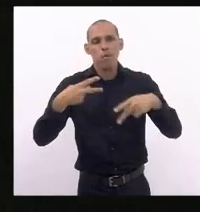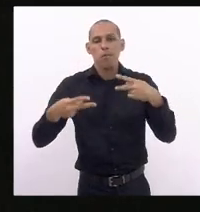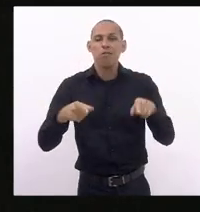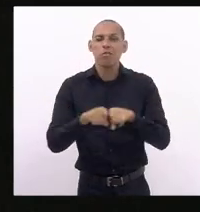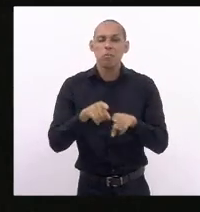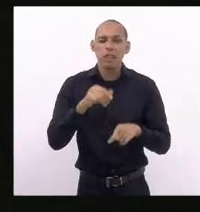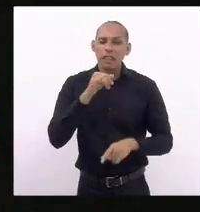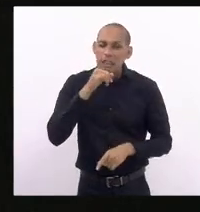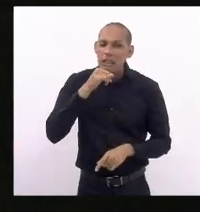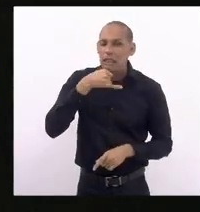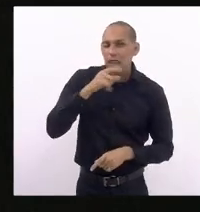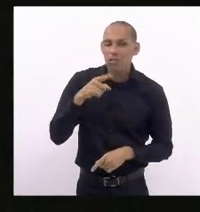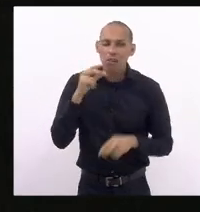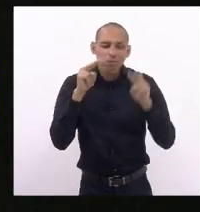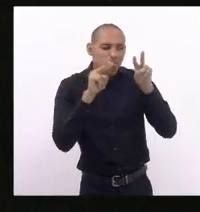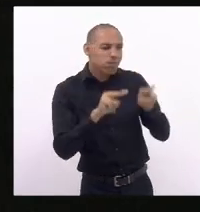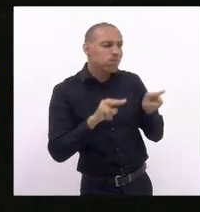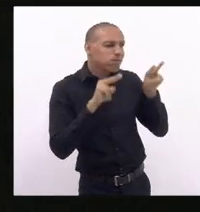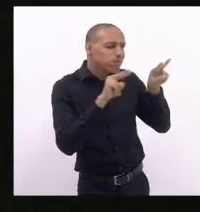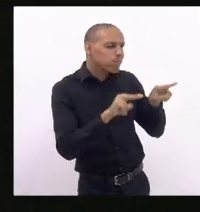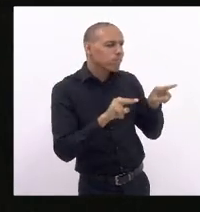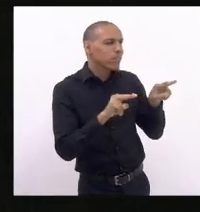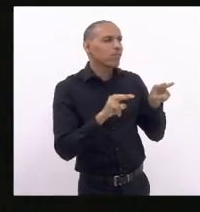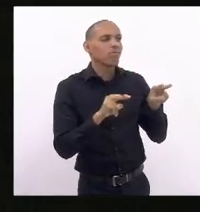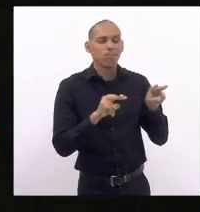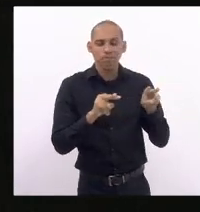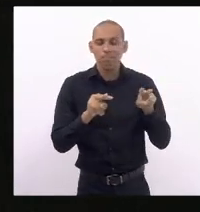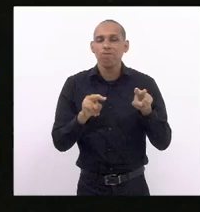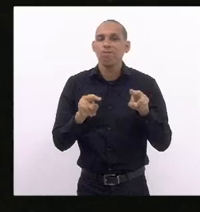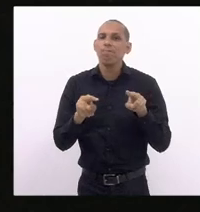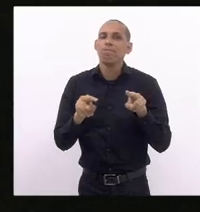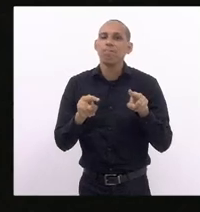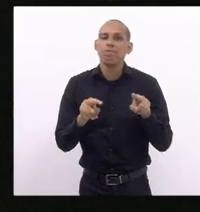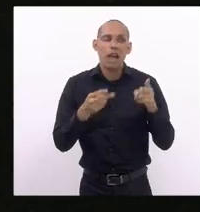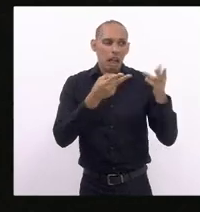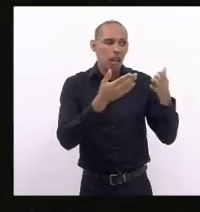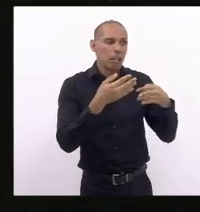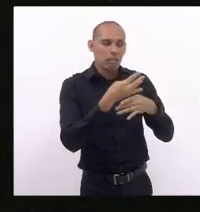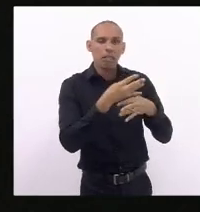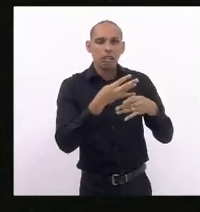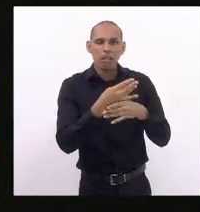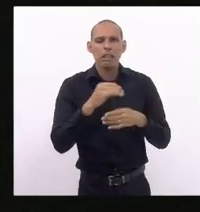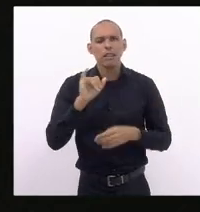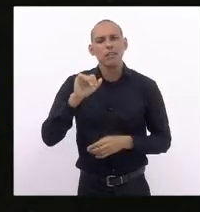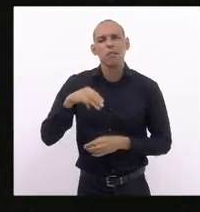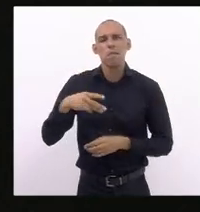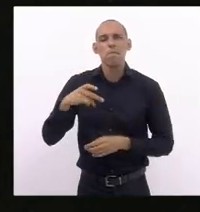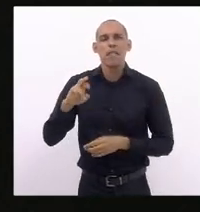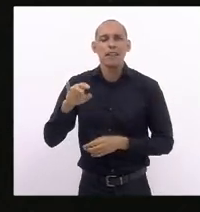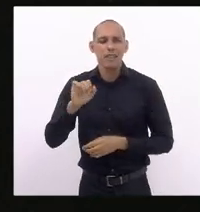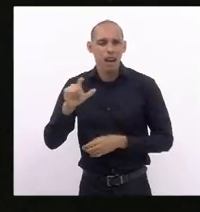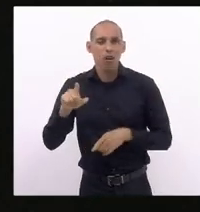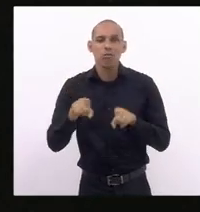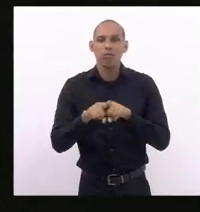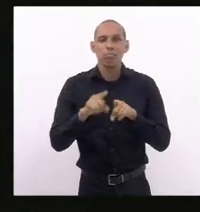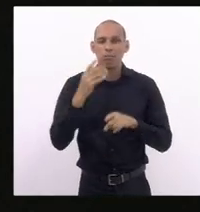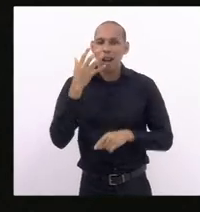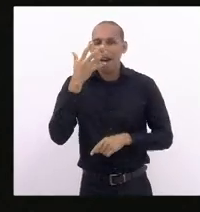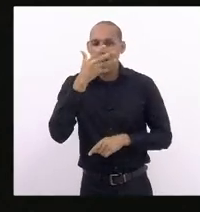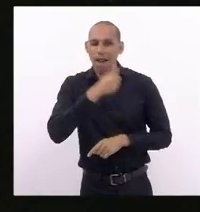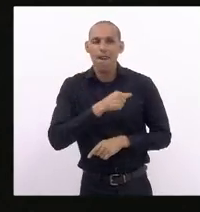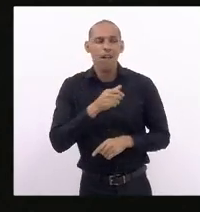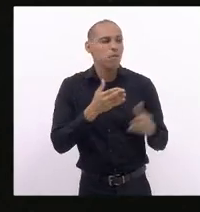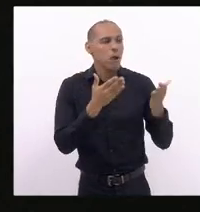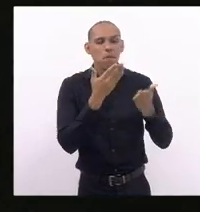tristeza com que assistimos também, não só essa cidade que é imperial e é bela, perder também, né,